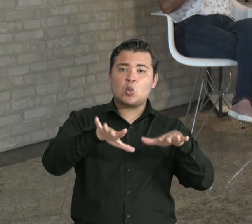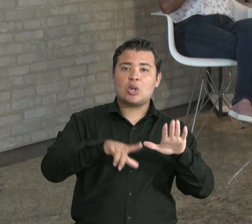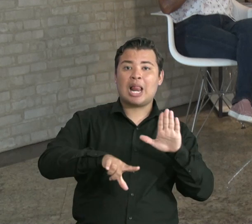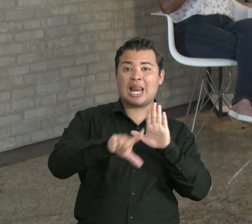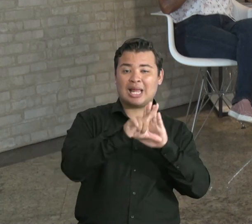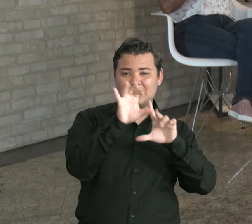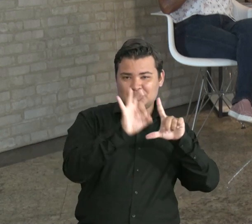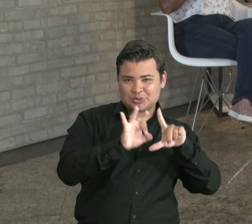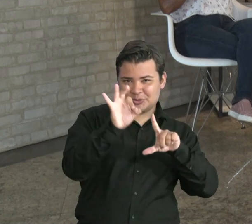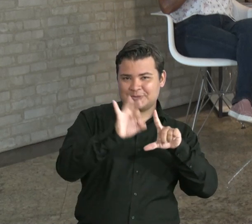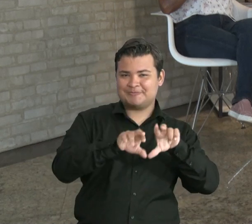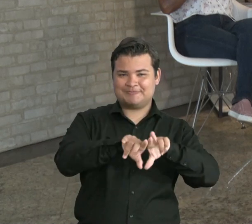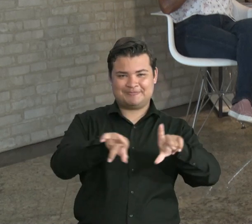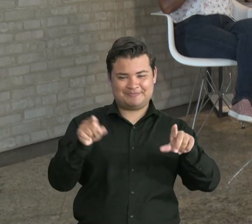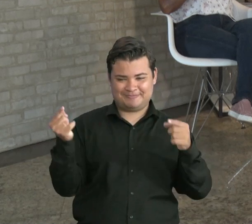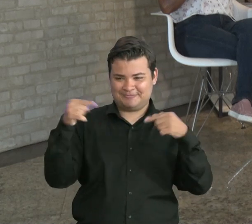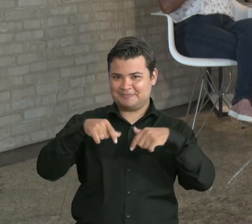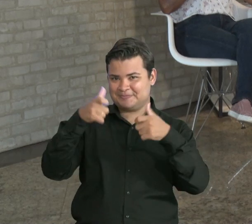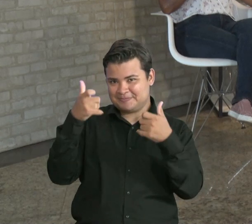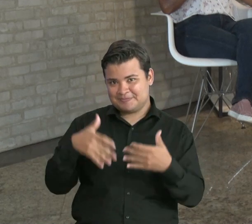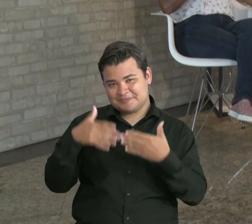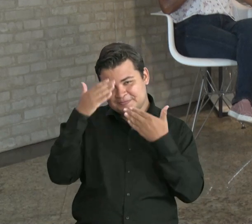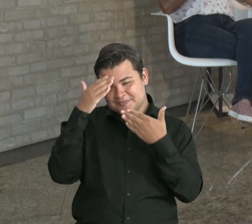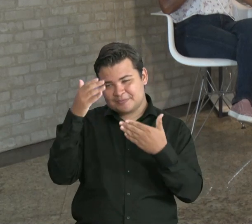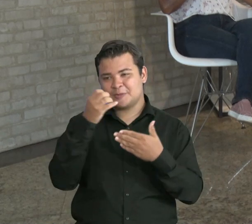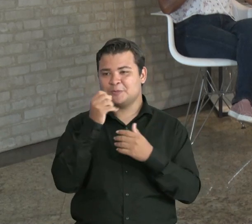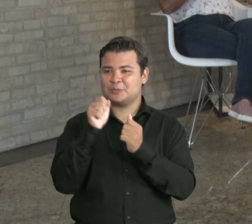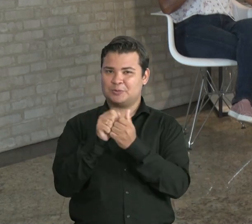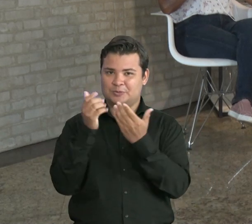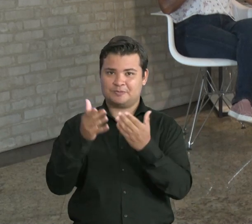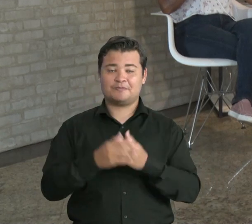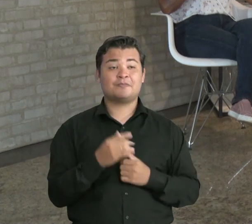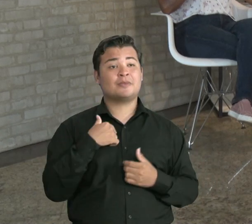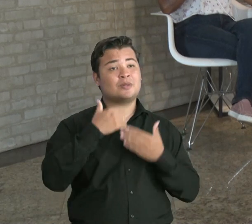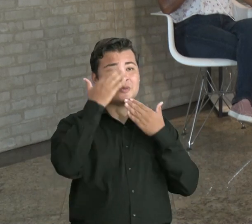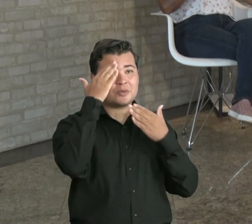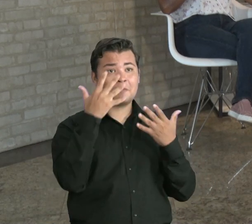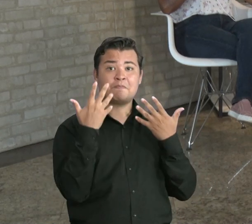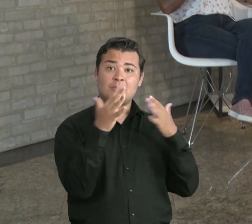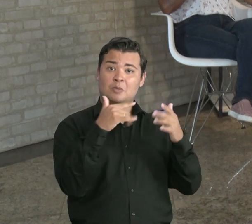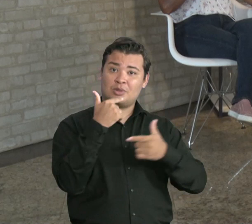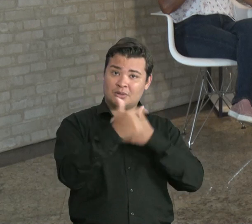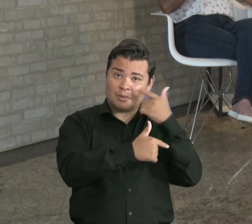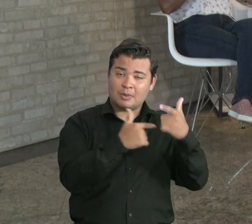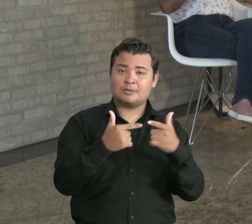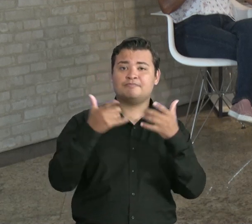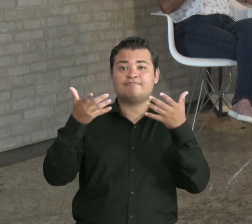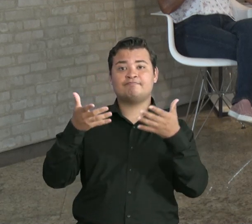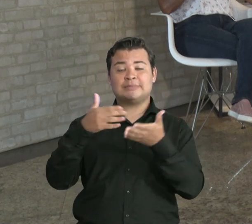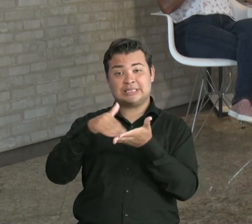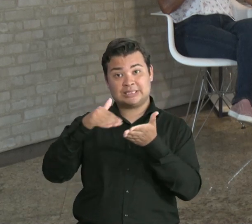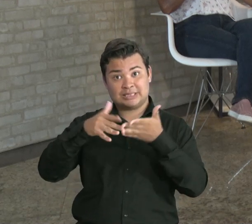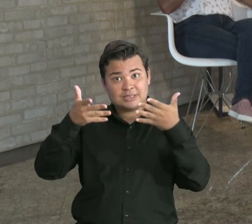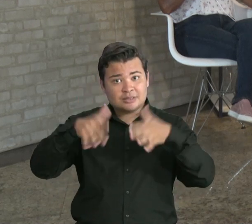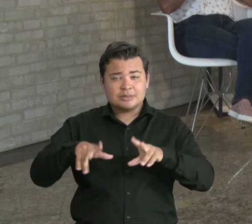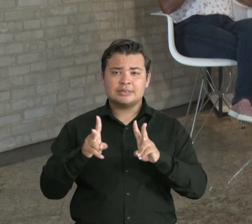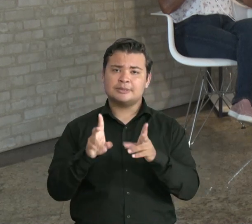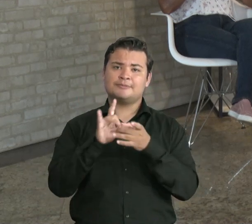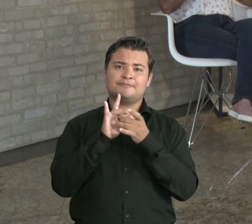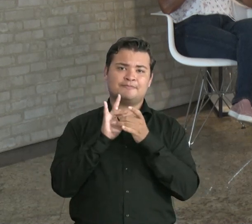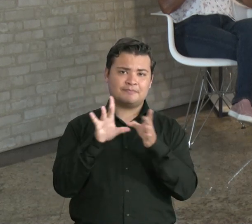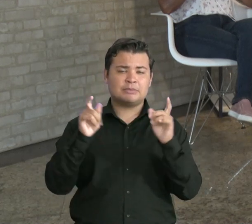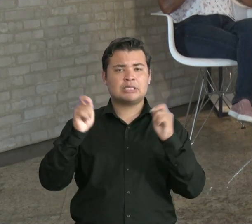obrigada novamente, professora. É sempre bom recebê-la. Eu que agradeço, parabéns pelo trabalho. A Secretaria de Inclusão se coloca à disposição